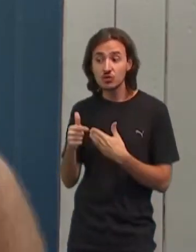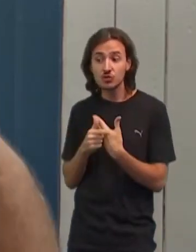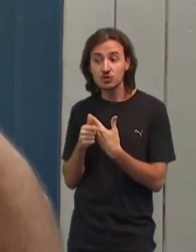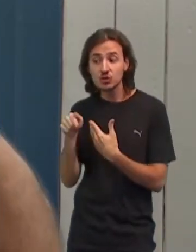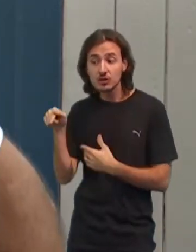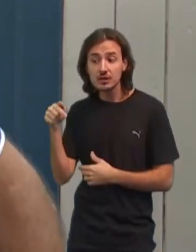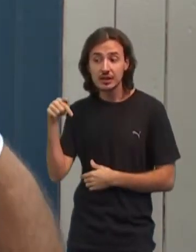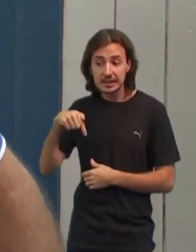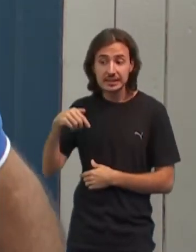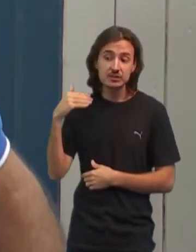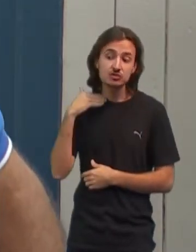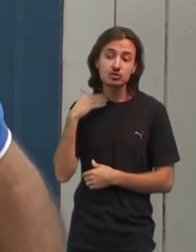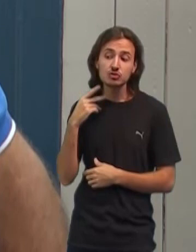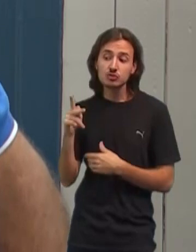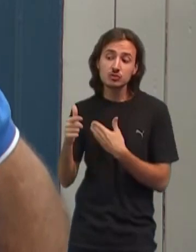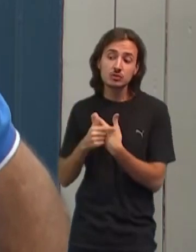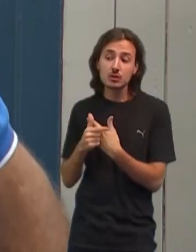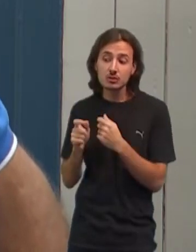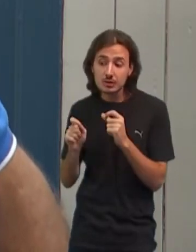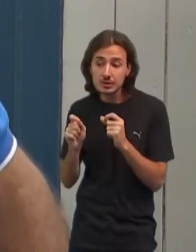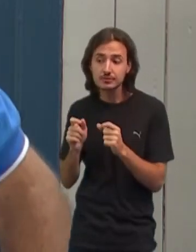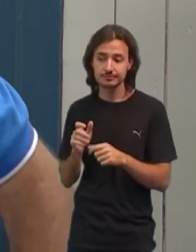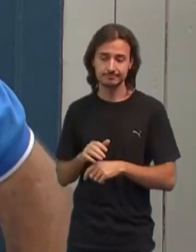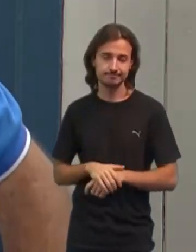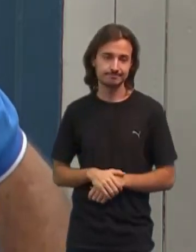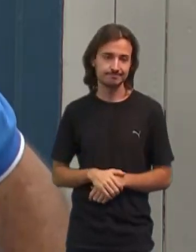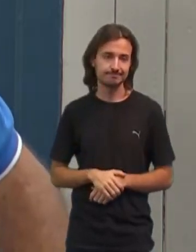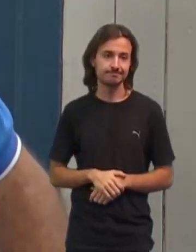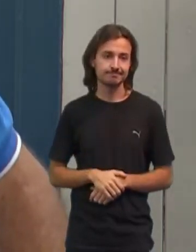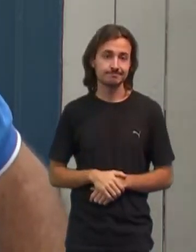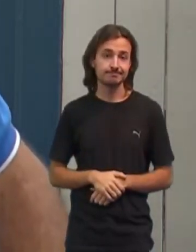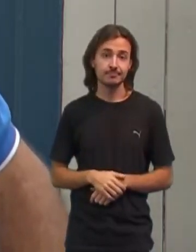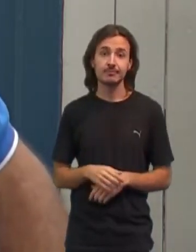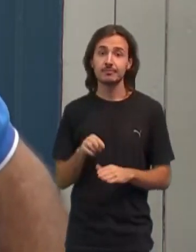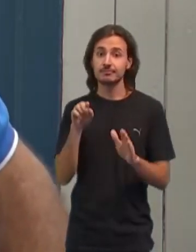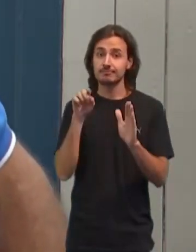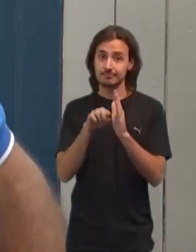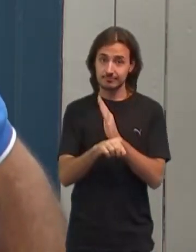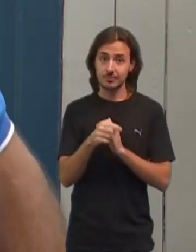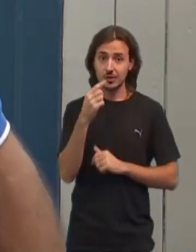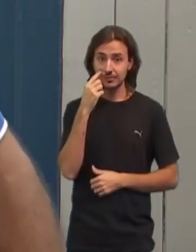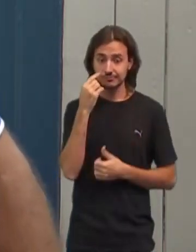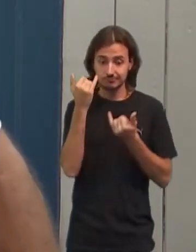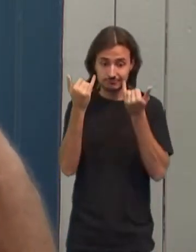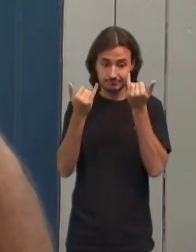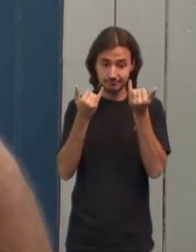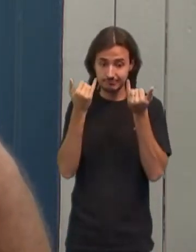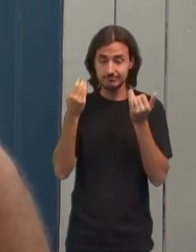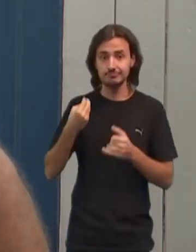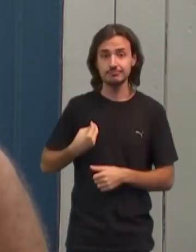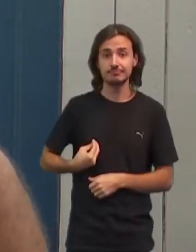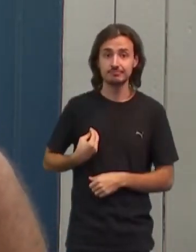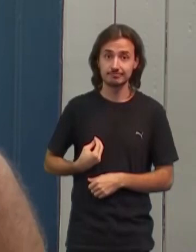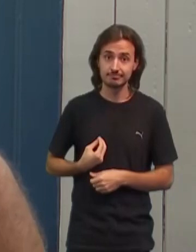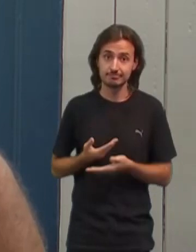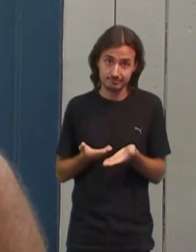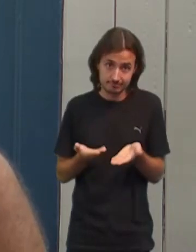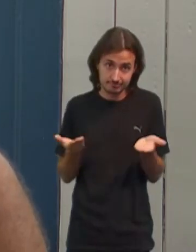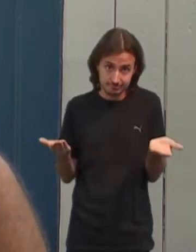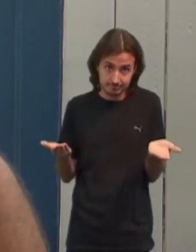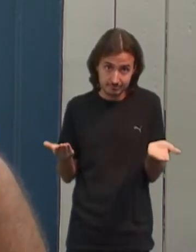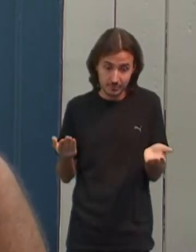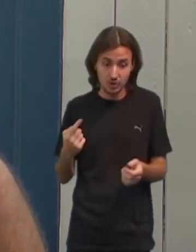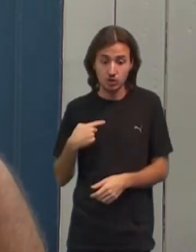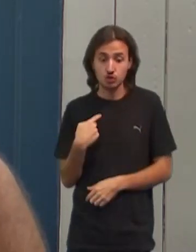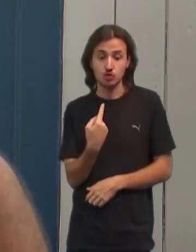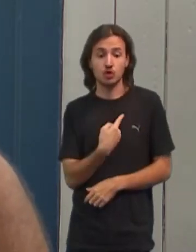Fora. E agora eu pergunto, está aí a informação. Qual ação nós tomaremos a